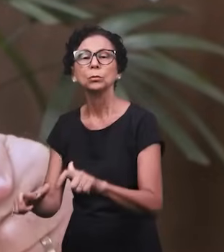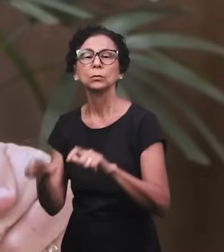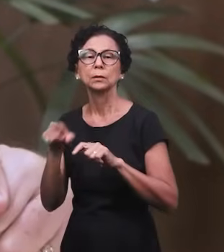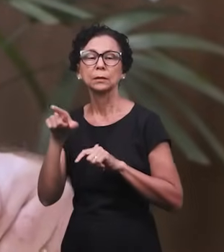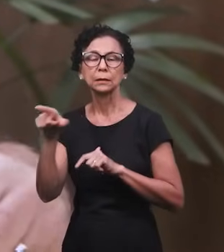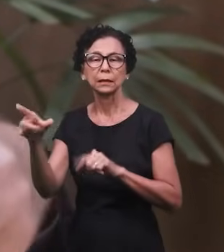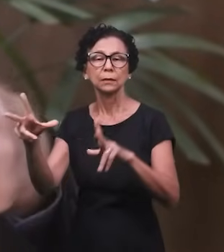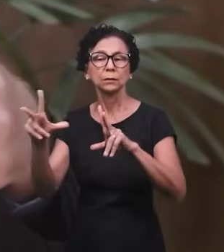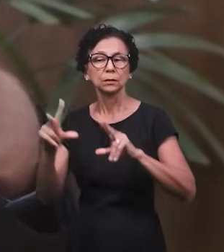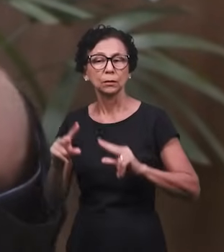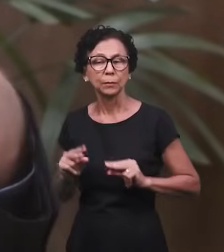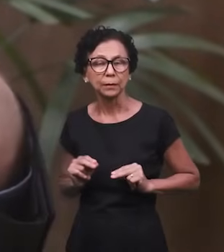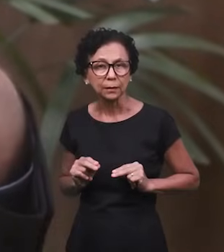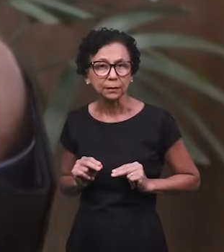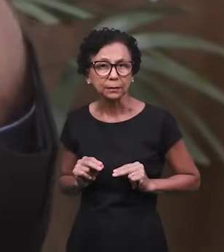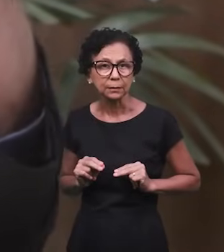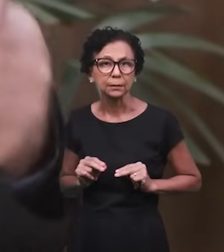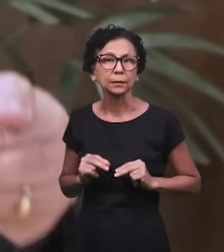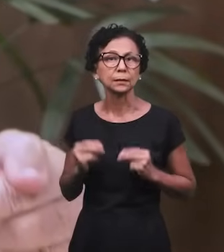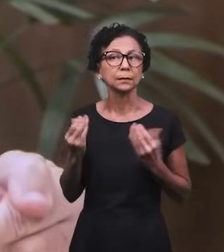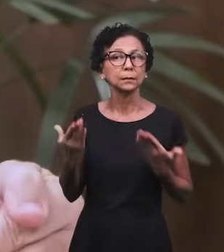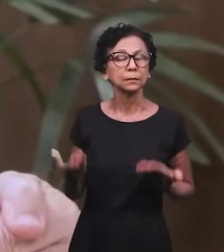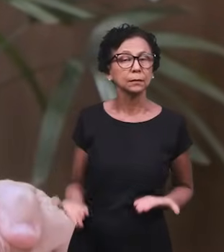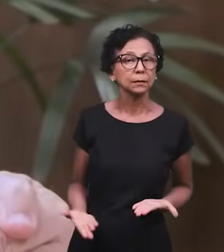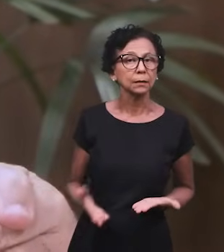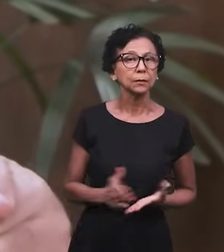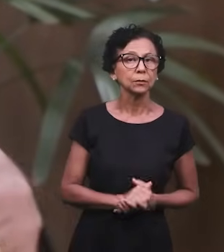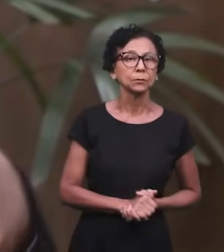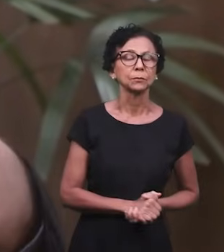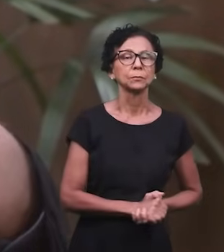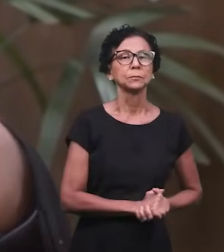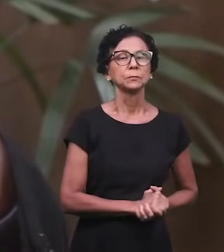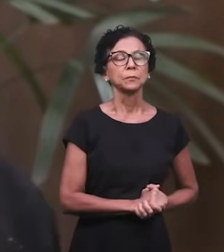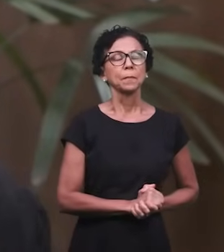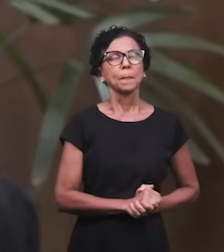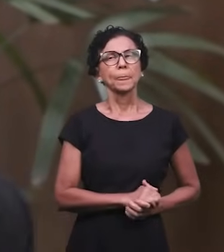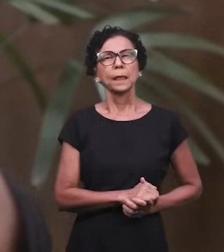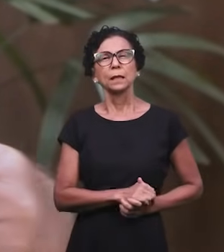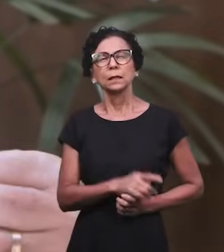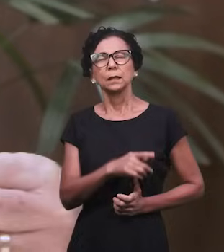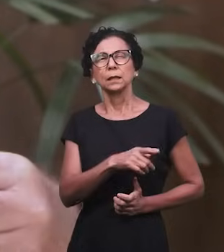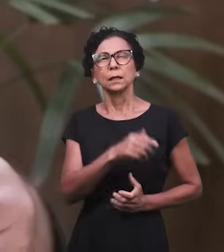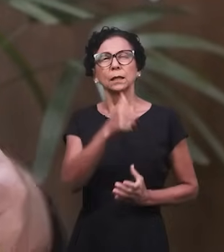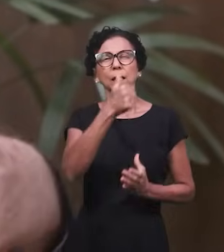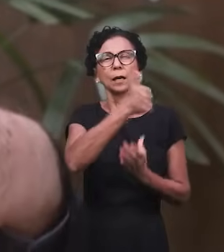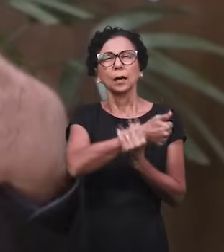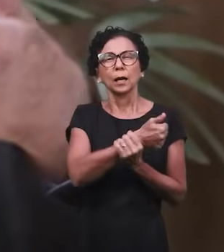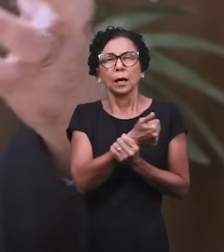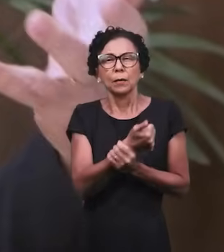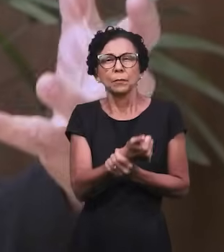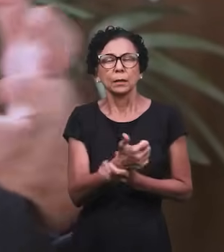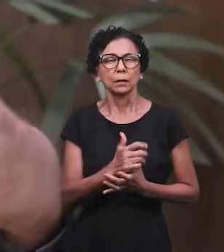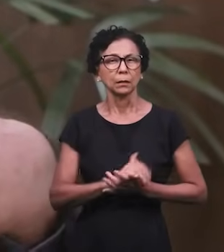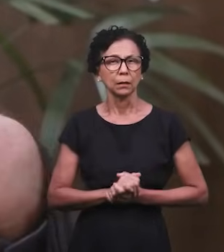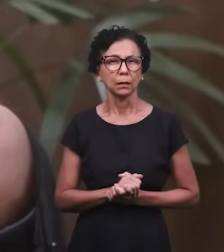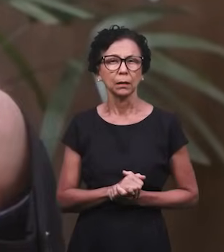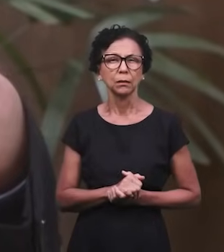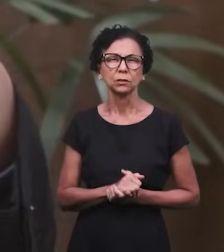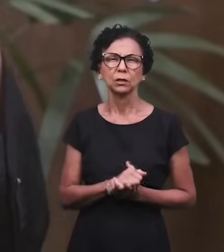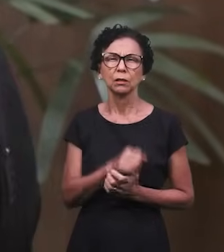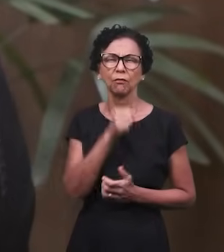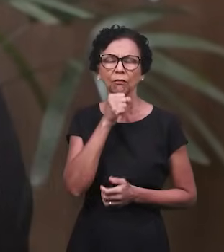gerar Isaque já numa idade avançada eu eu acho que no dia ali não era declaração